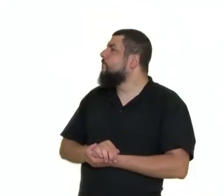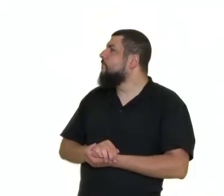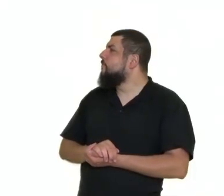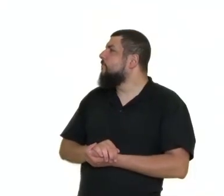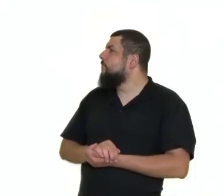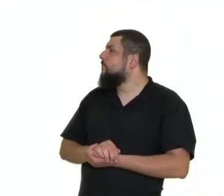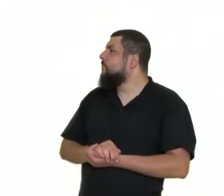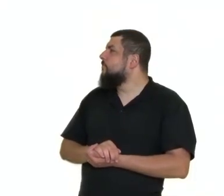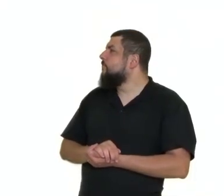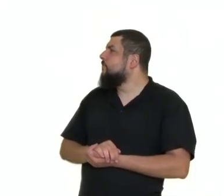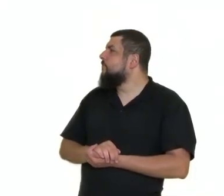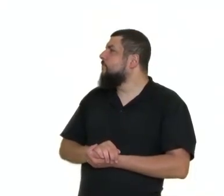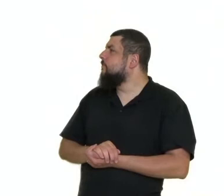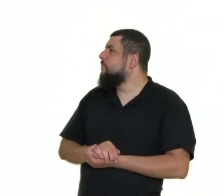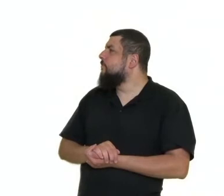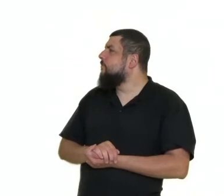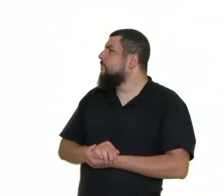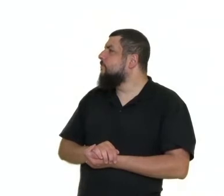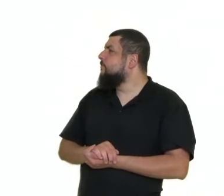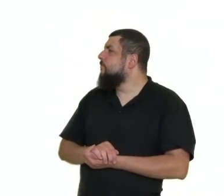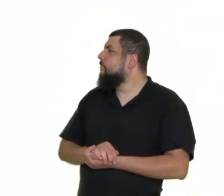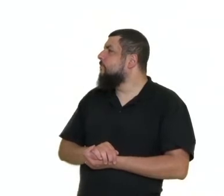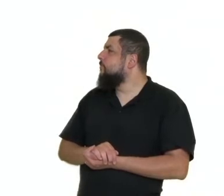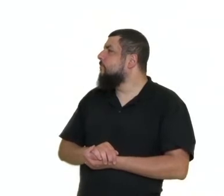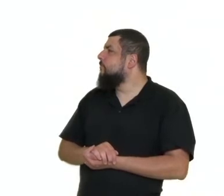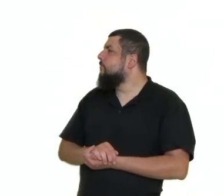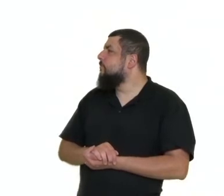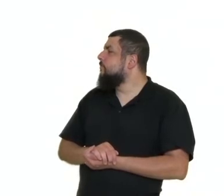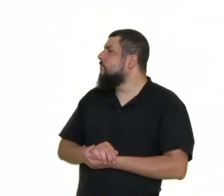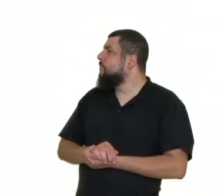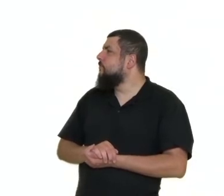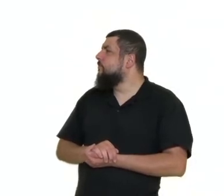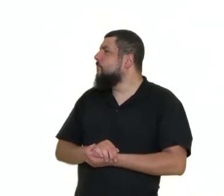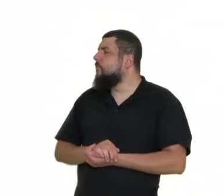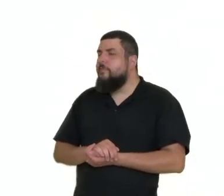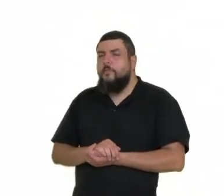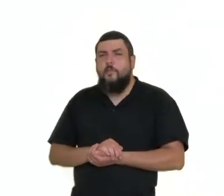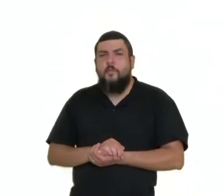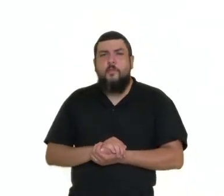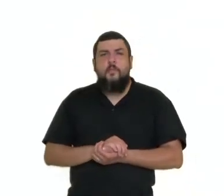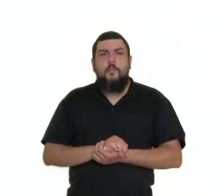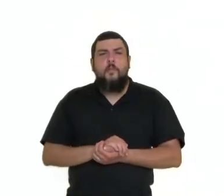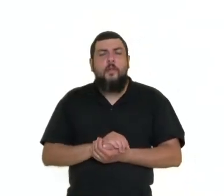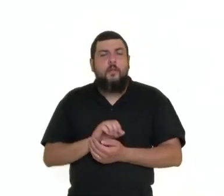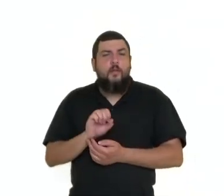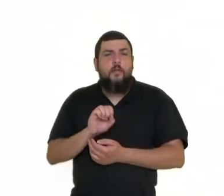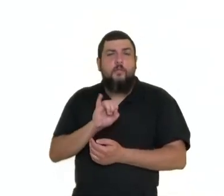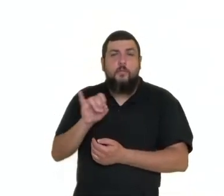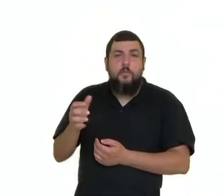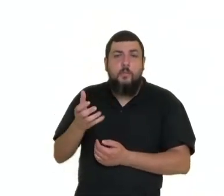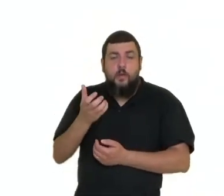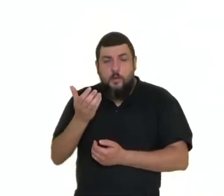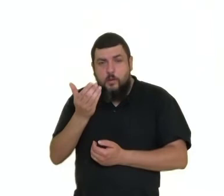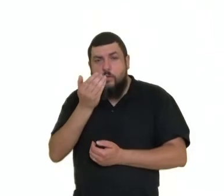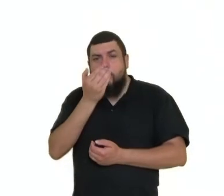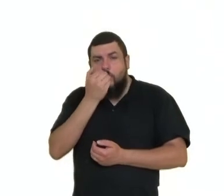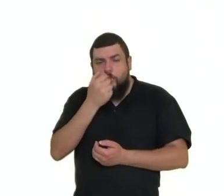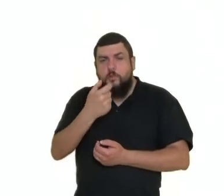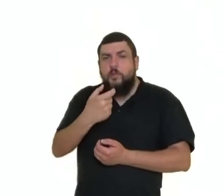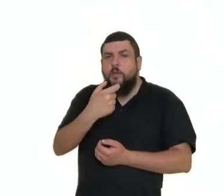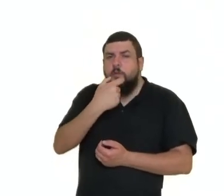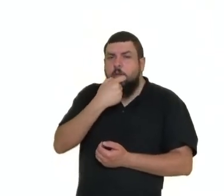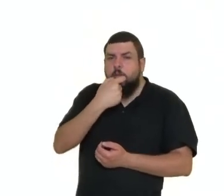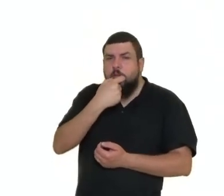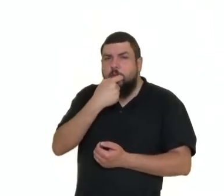Si quieres, come algunas galletitas. Ou seja, bolacha, biscoito, umas bolachinhas,